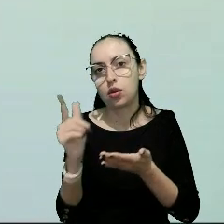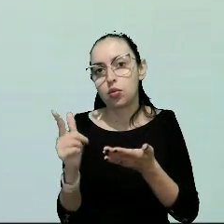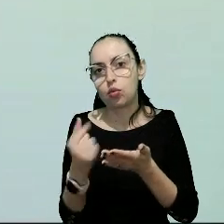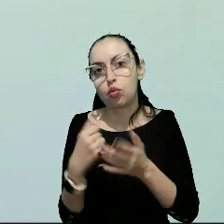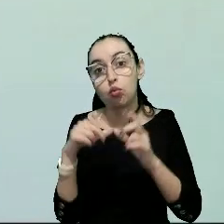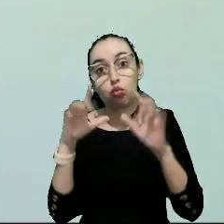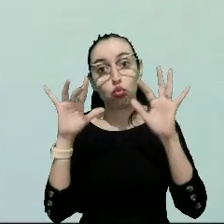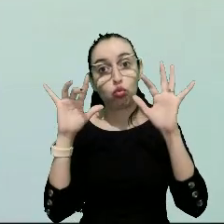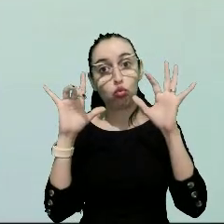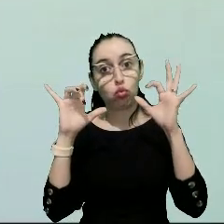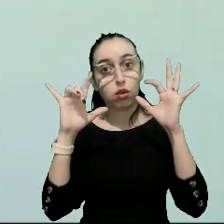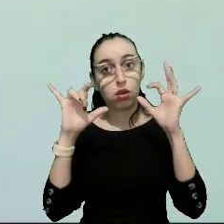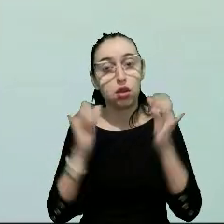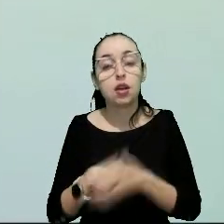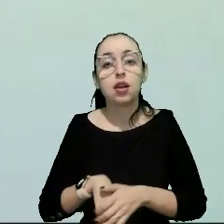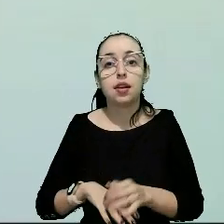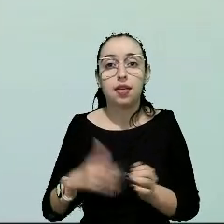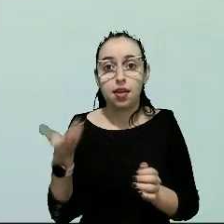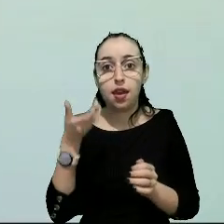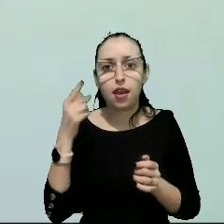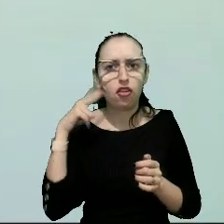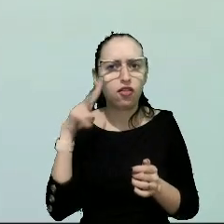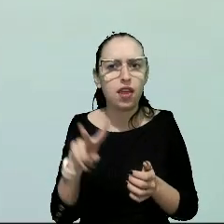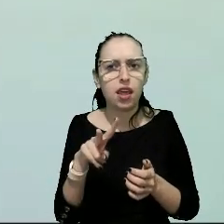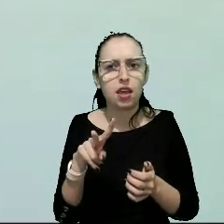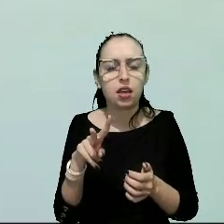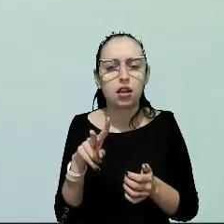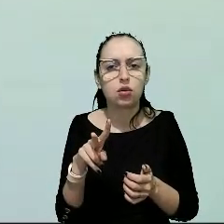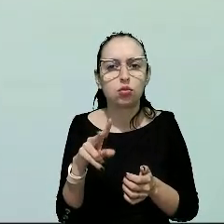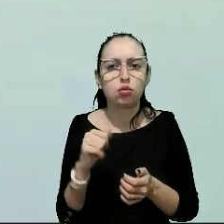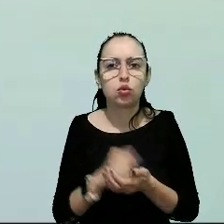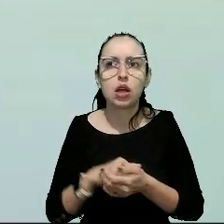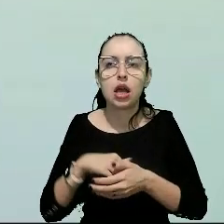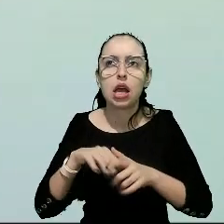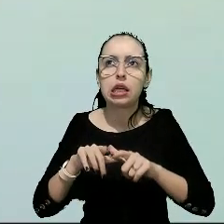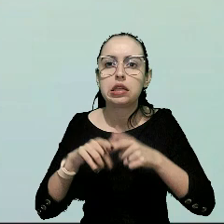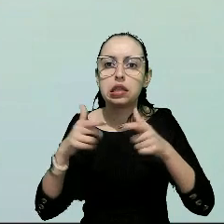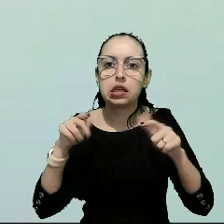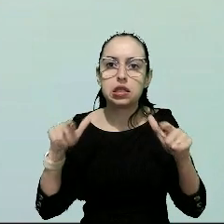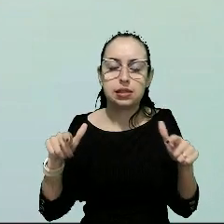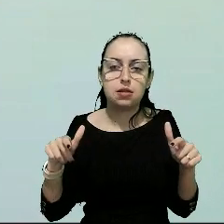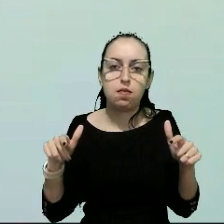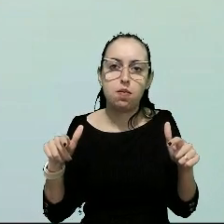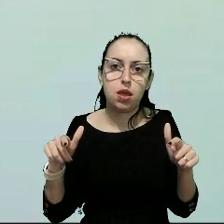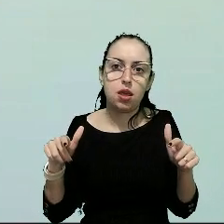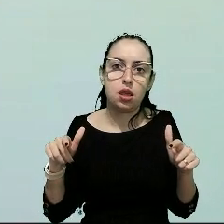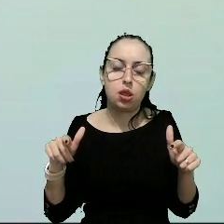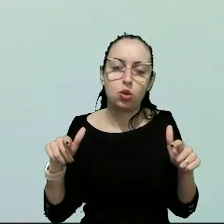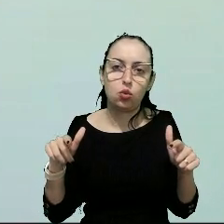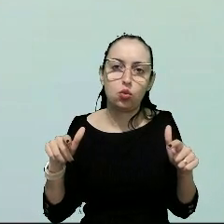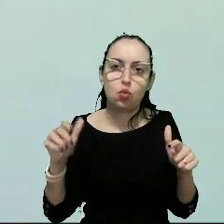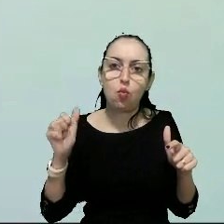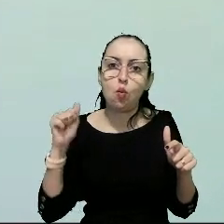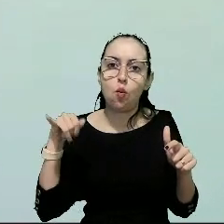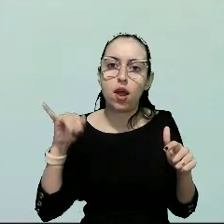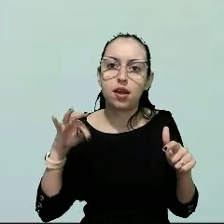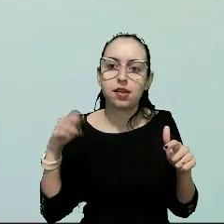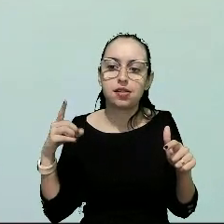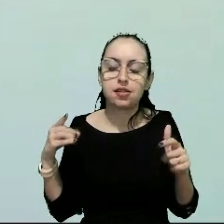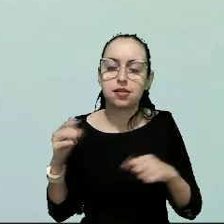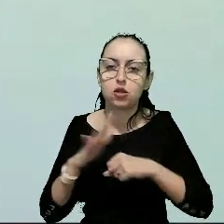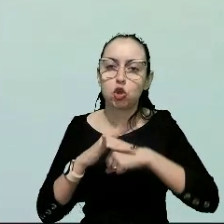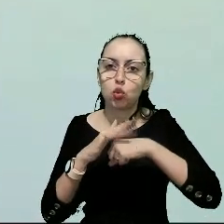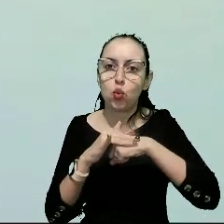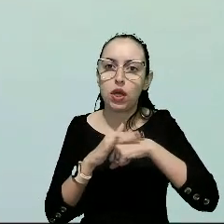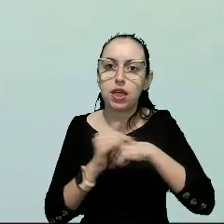publicar ontem no meu Instagram, se vocês quiserem entrar, sobre o aumento de AIDS e